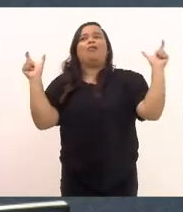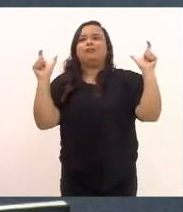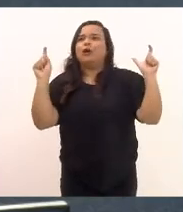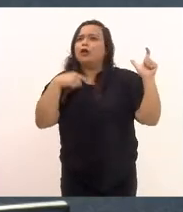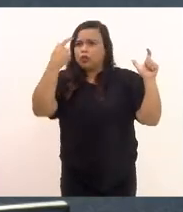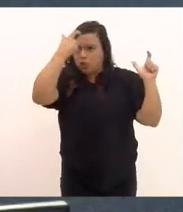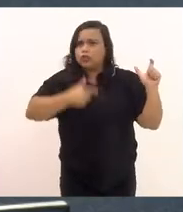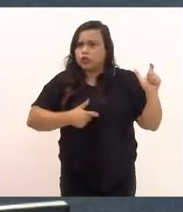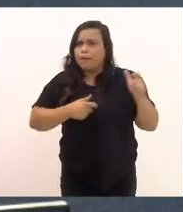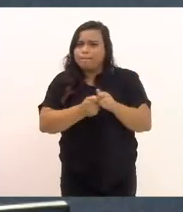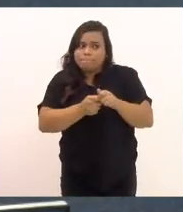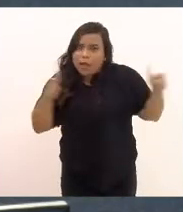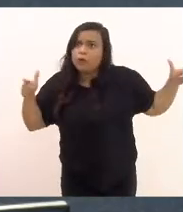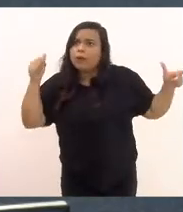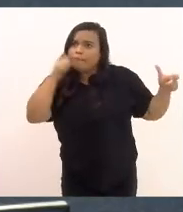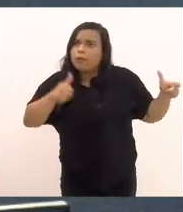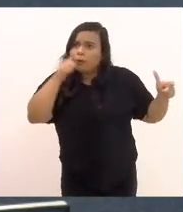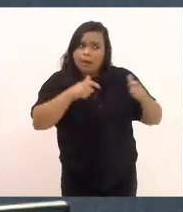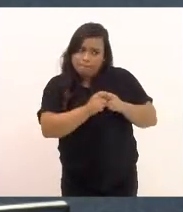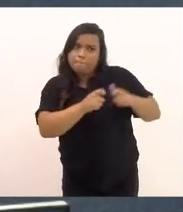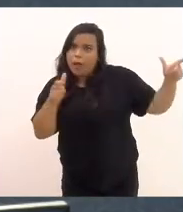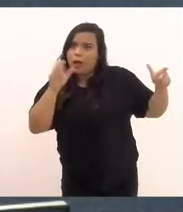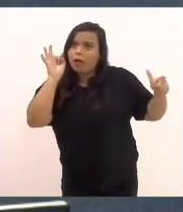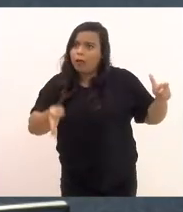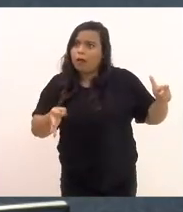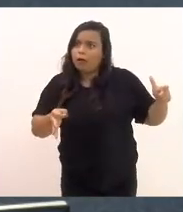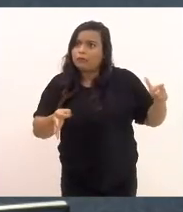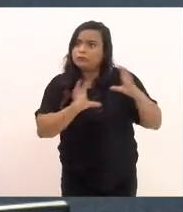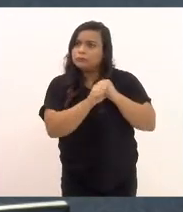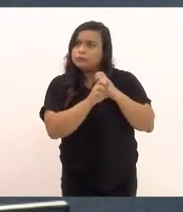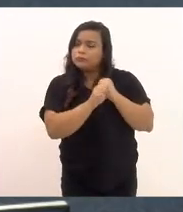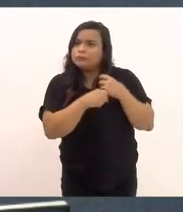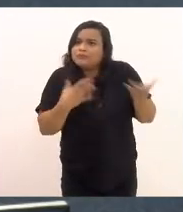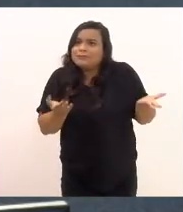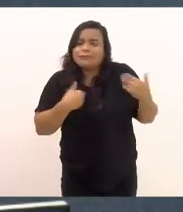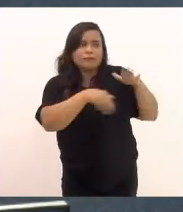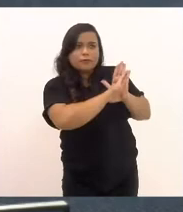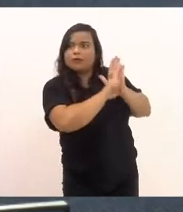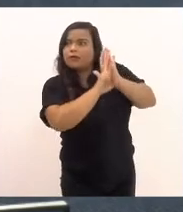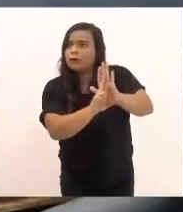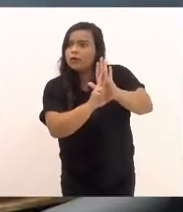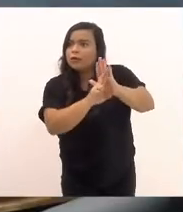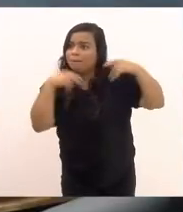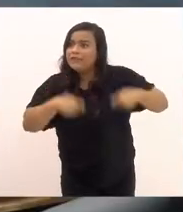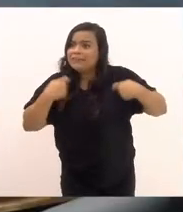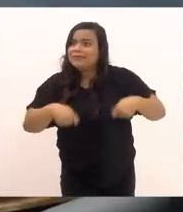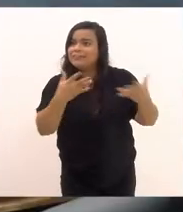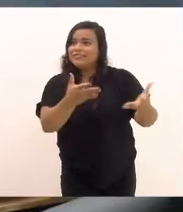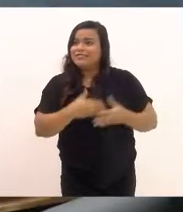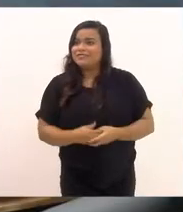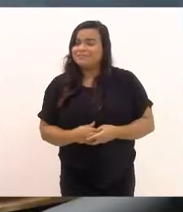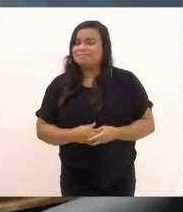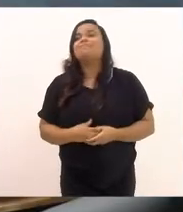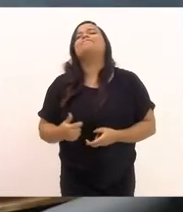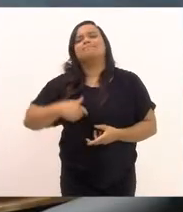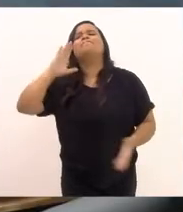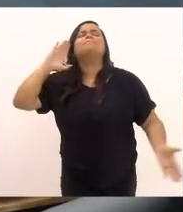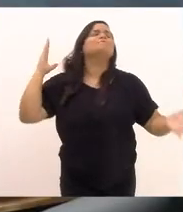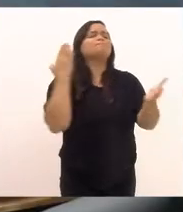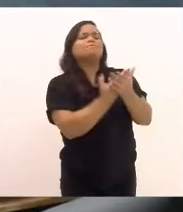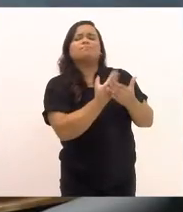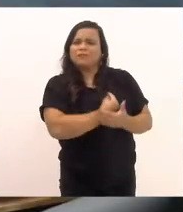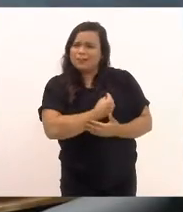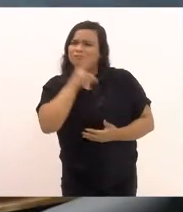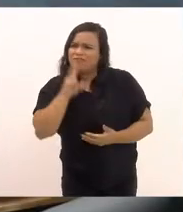população. Estatisticamente, nós somos a maioria. Então, essa representatividade ela tem que existir. E eu acredito que vai existir